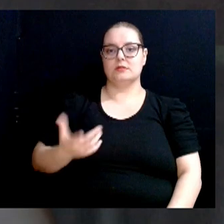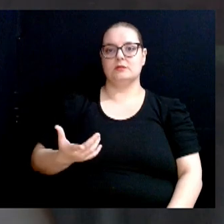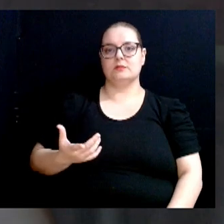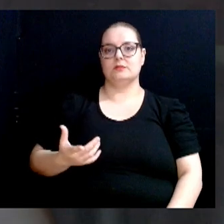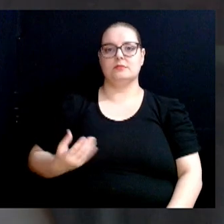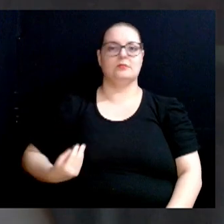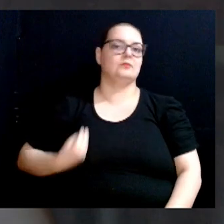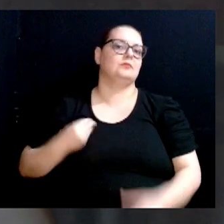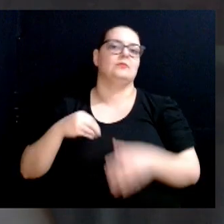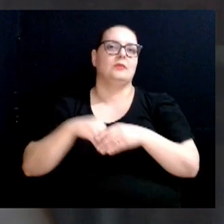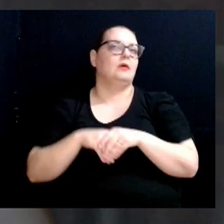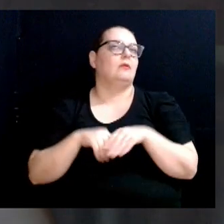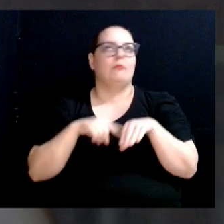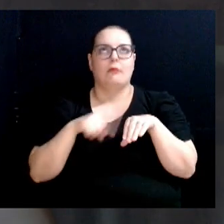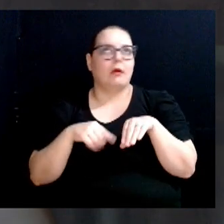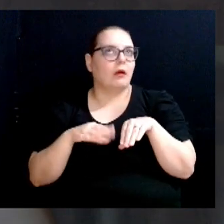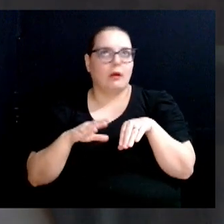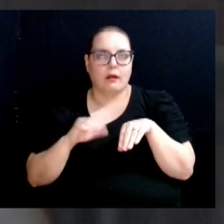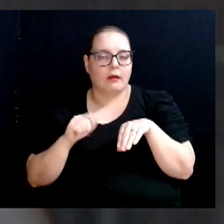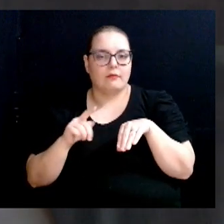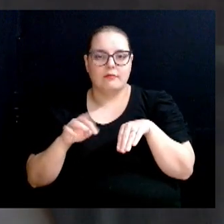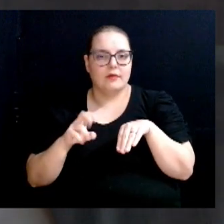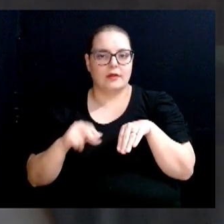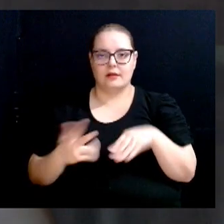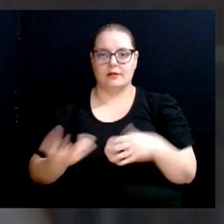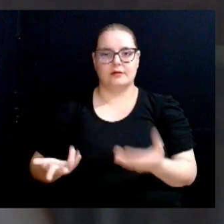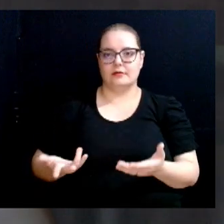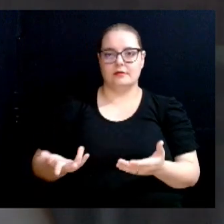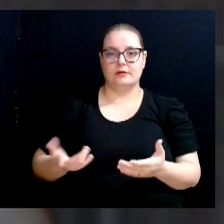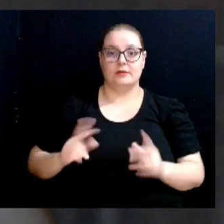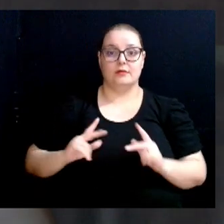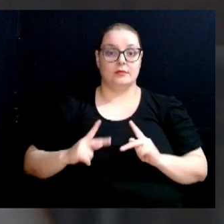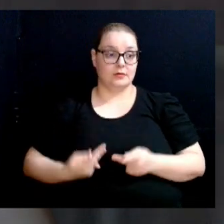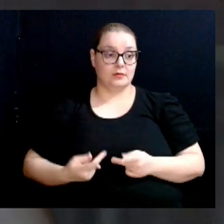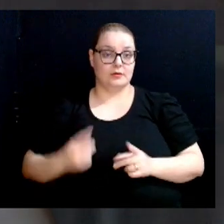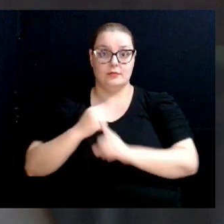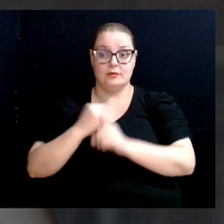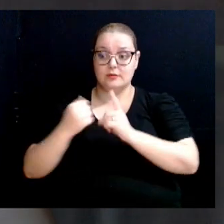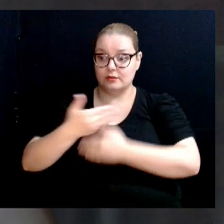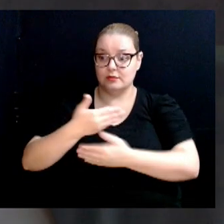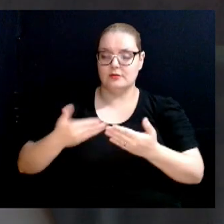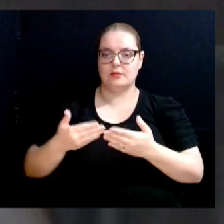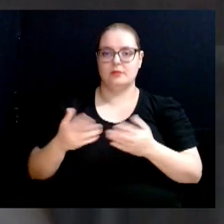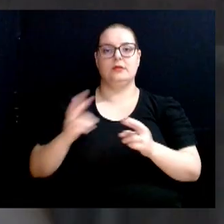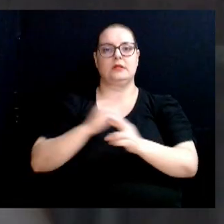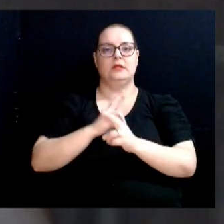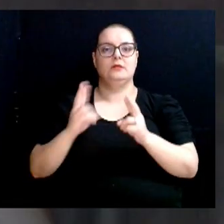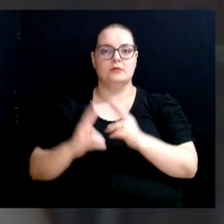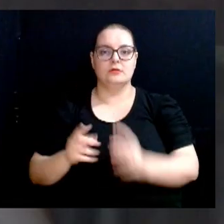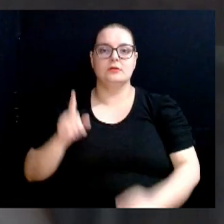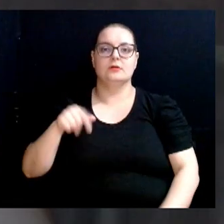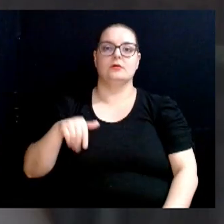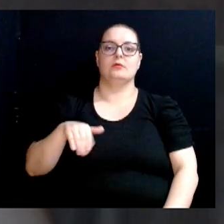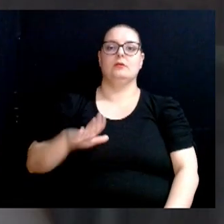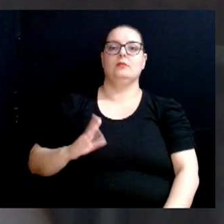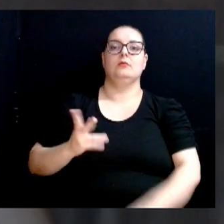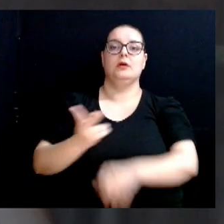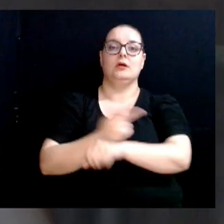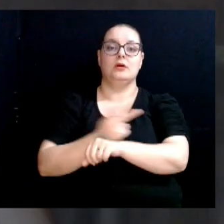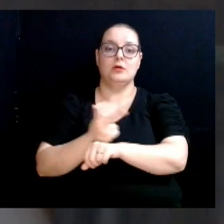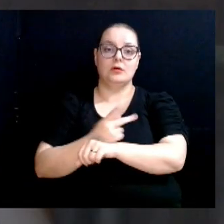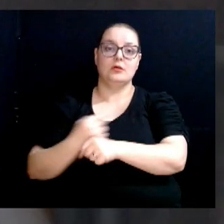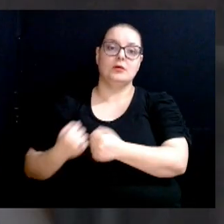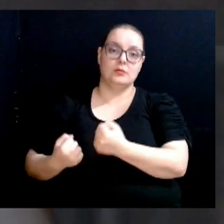for ver o mito do Platão, a gente não vive dentro de uma caverna. O ser humano, ele é sociável. E na relação é onde a gente mais vai buscar esse apoio. E